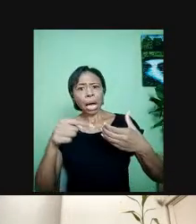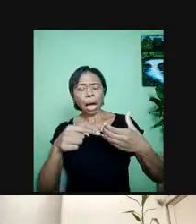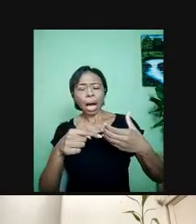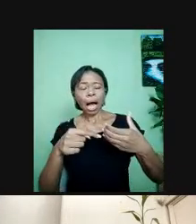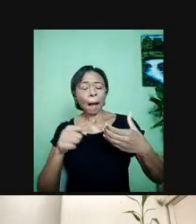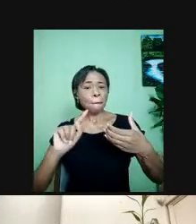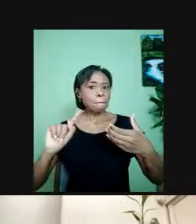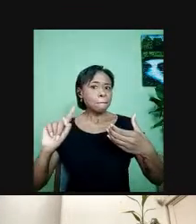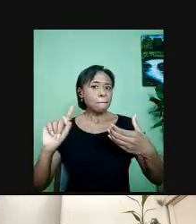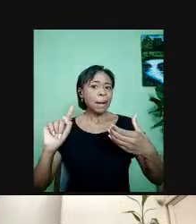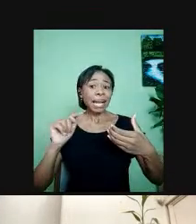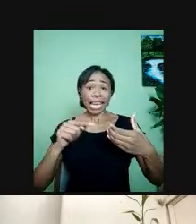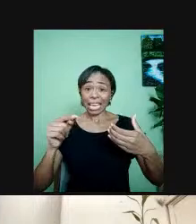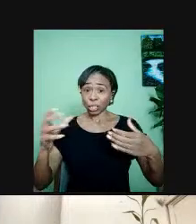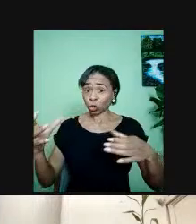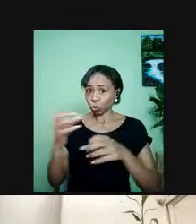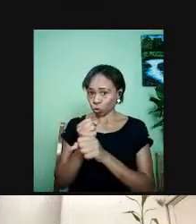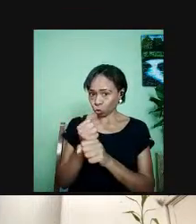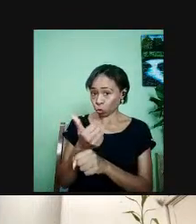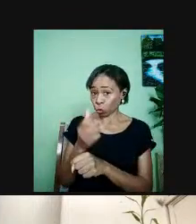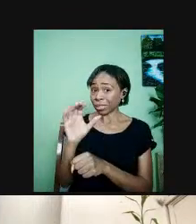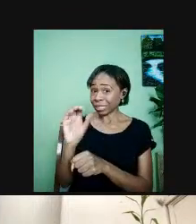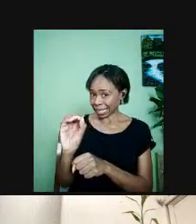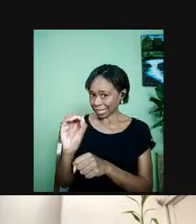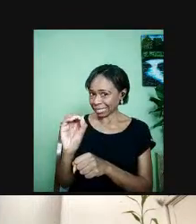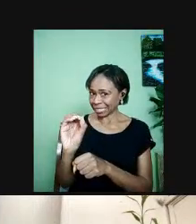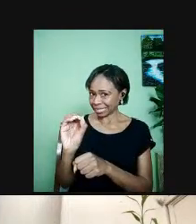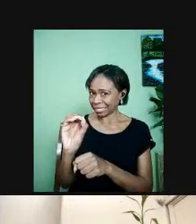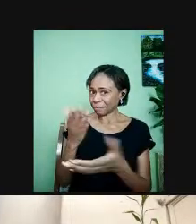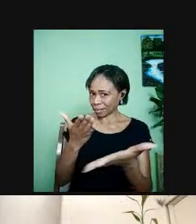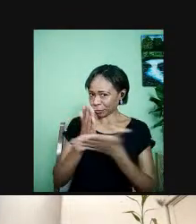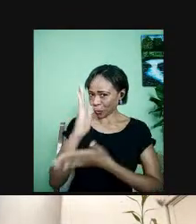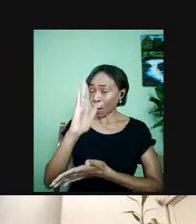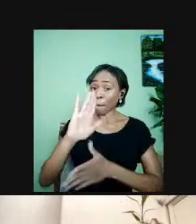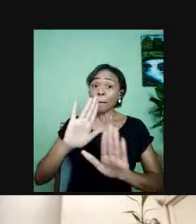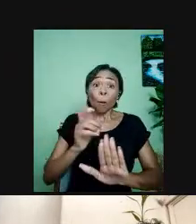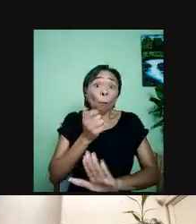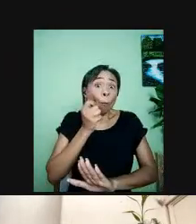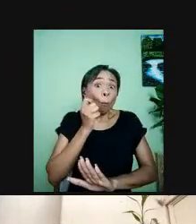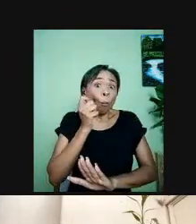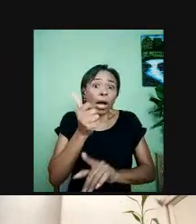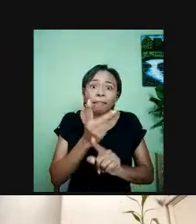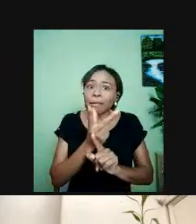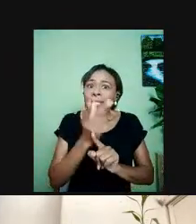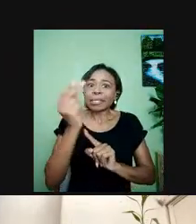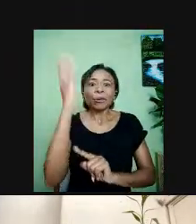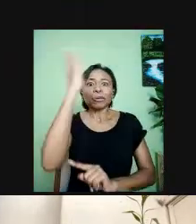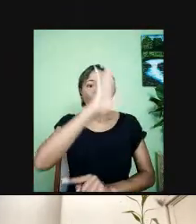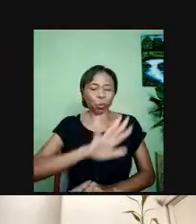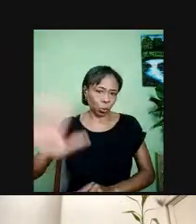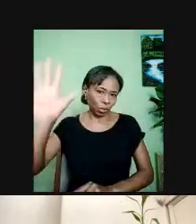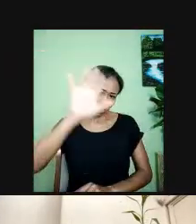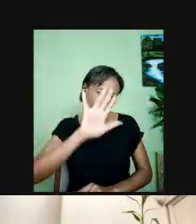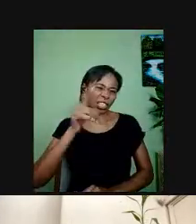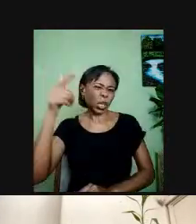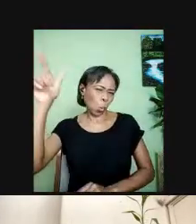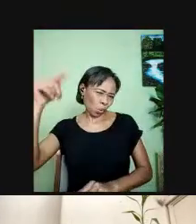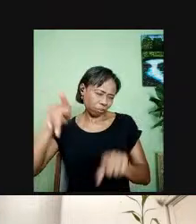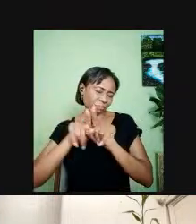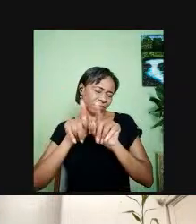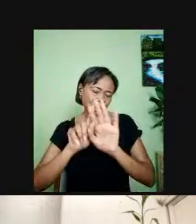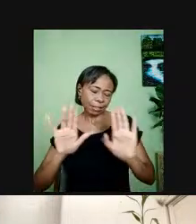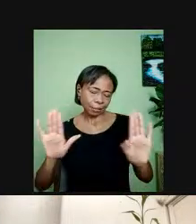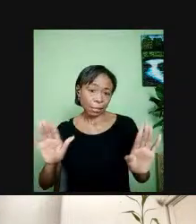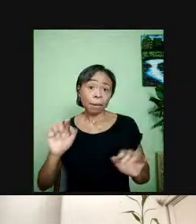os 10 e quase venceu na Nacional, mas tinha ali projetos gigantes também, enfim. Mas eu acredito muito que ele já é